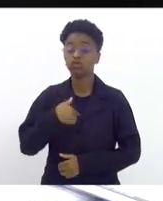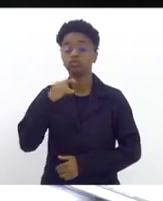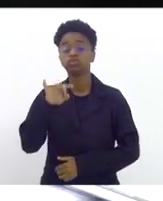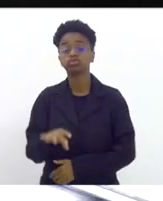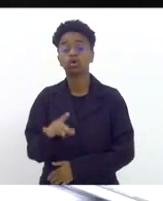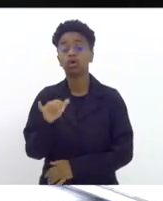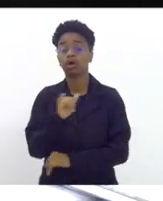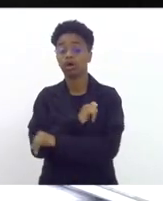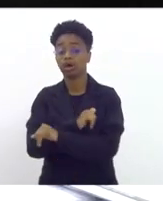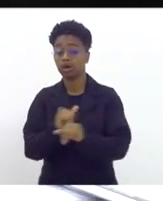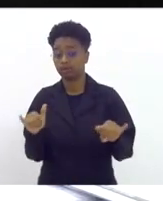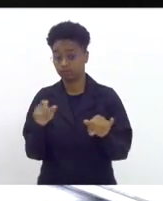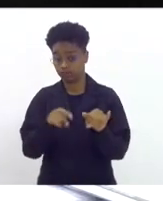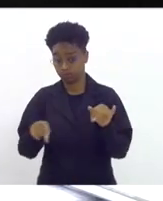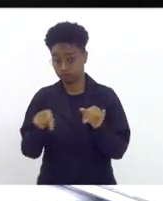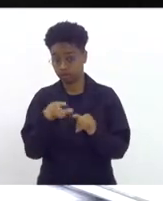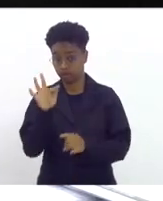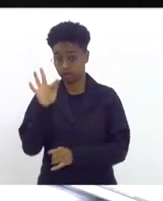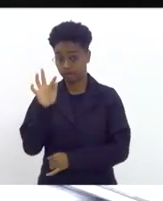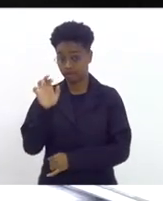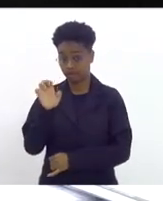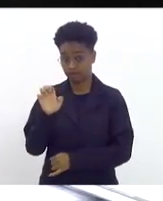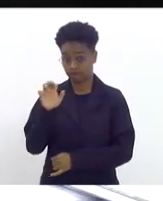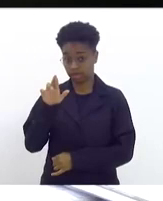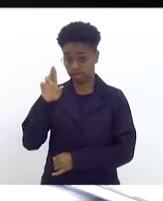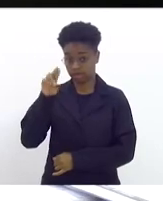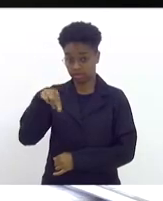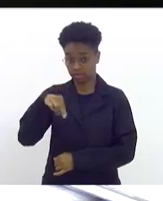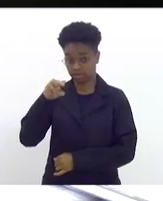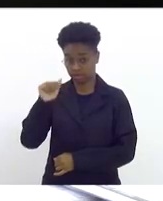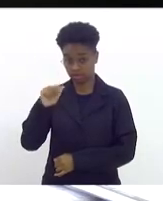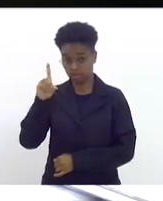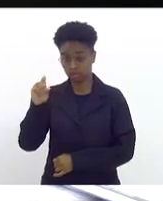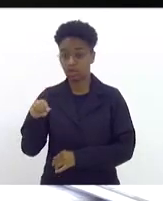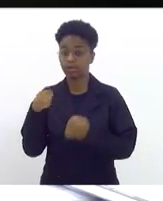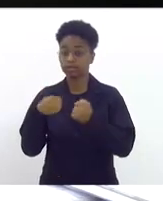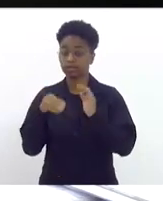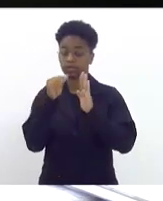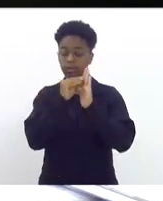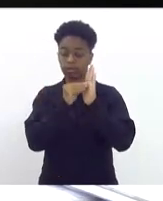lembrar o Fernando botar nos seus apontamentos